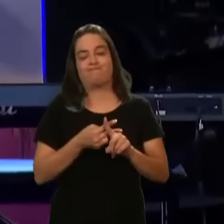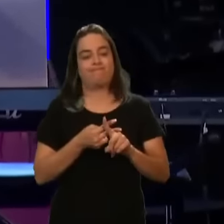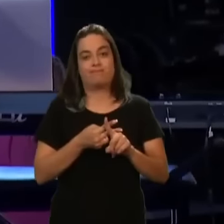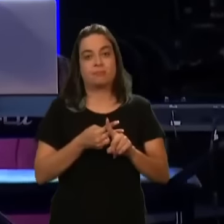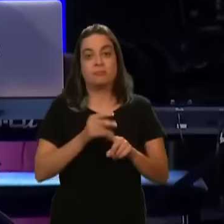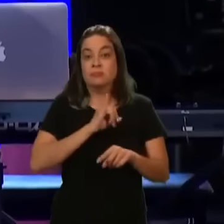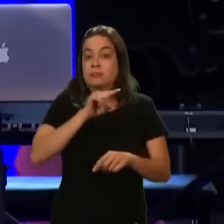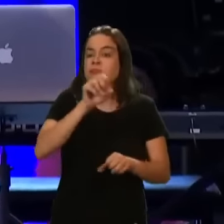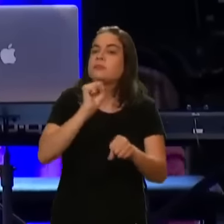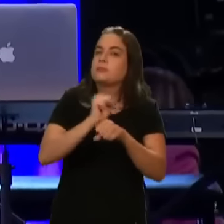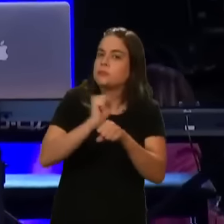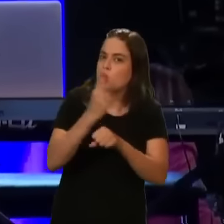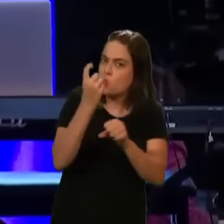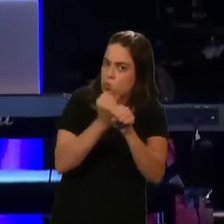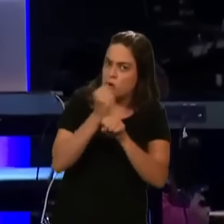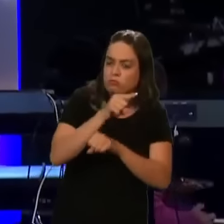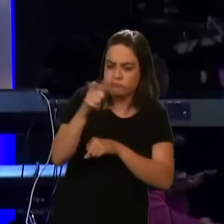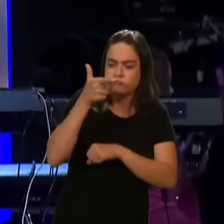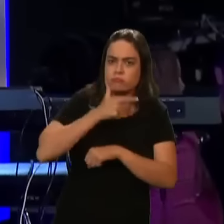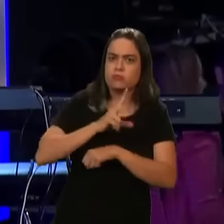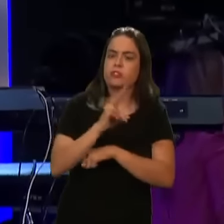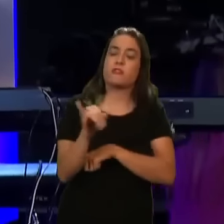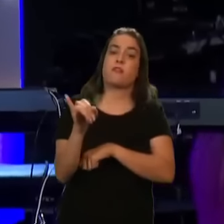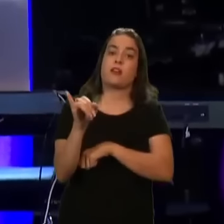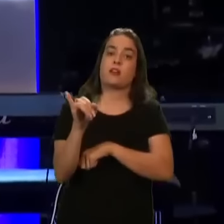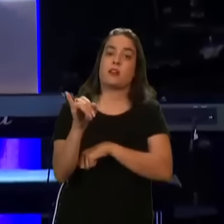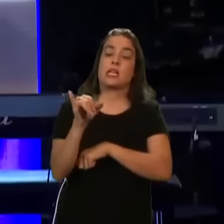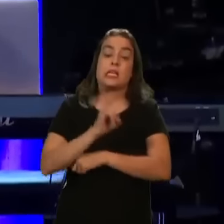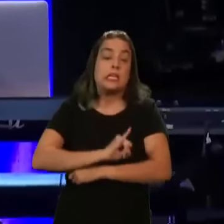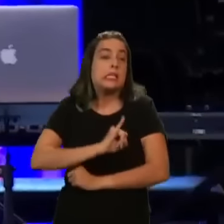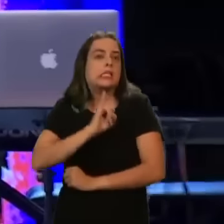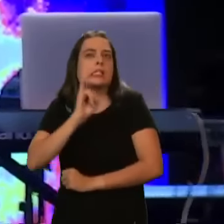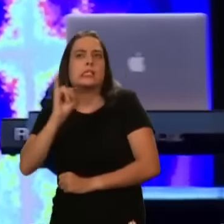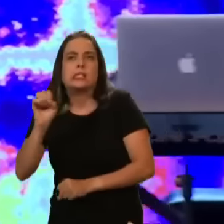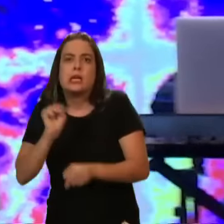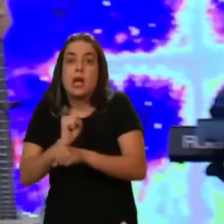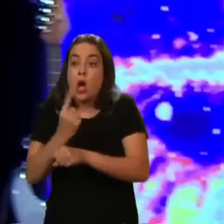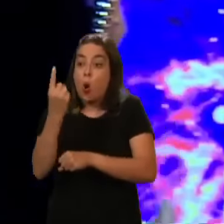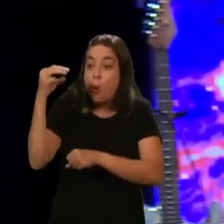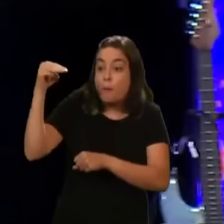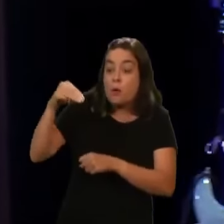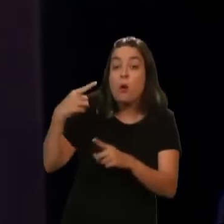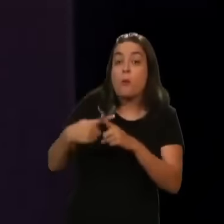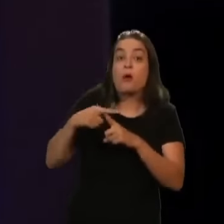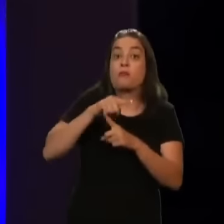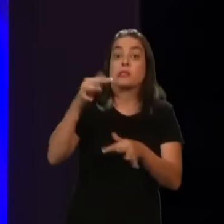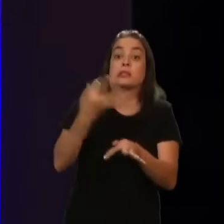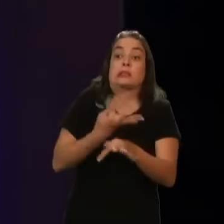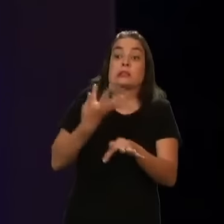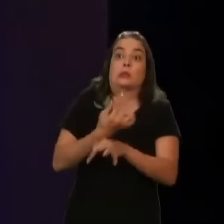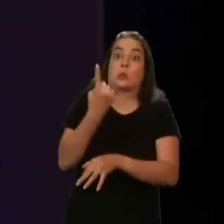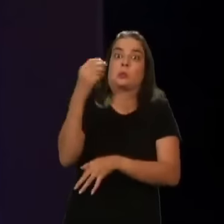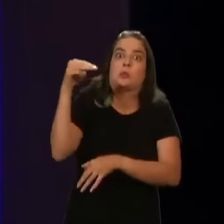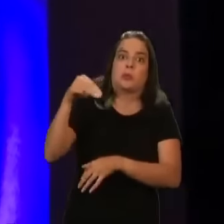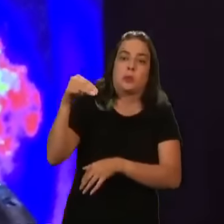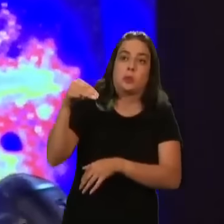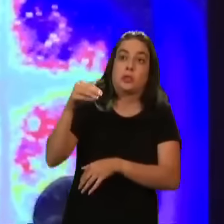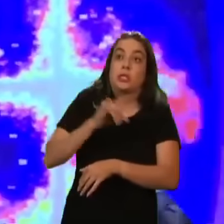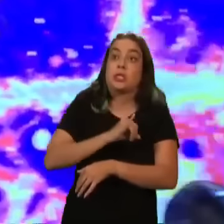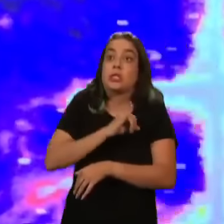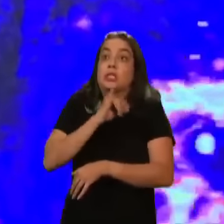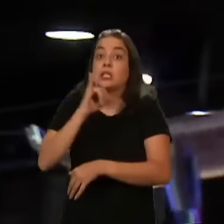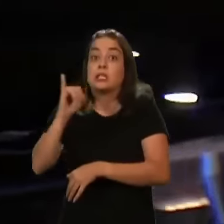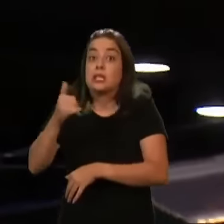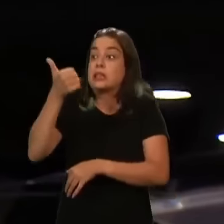Ele te fizer esperar um ano, você tem força para esperar um ano. Se você esperar um minuto, é porque você só aguenta um minuto. Se você tiver força para esperar